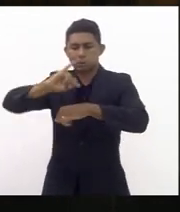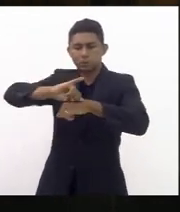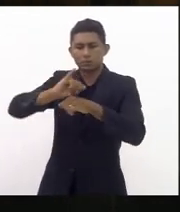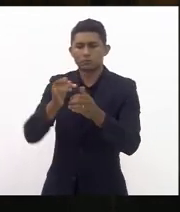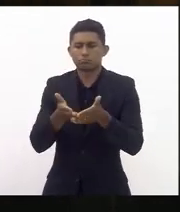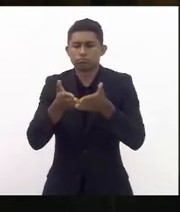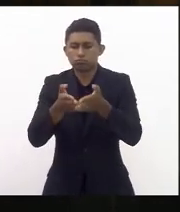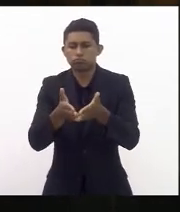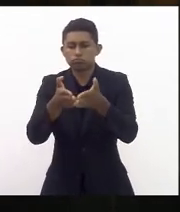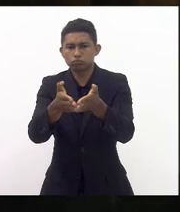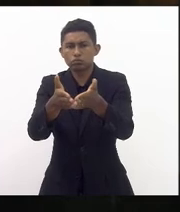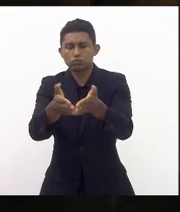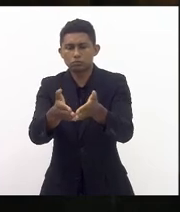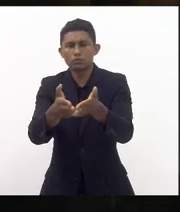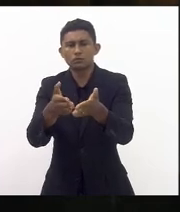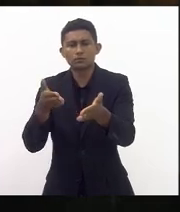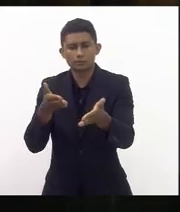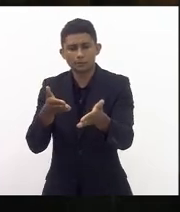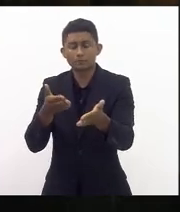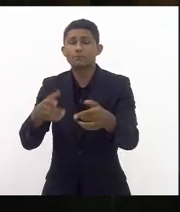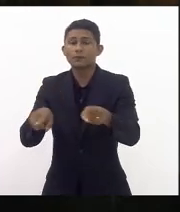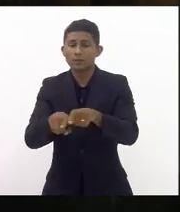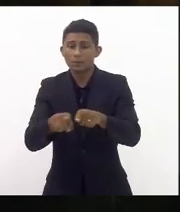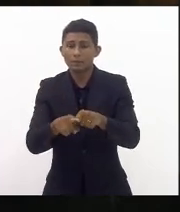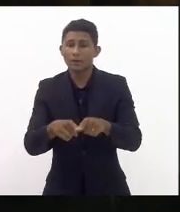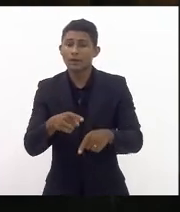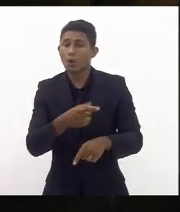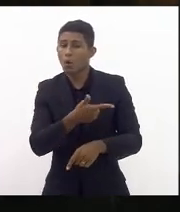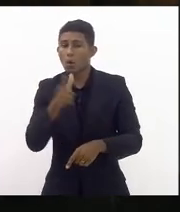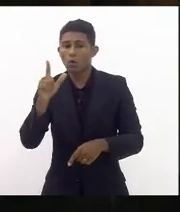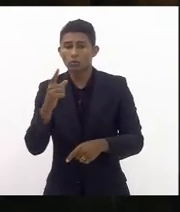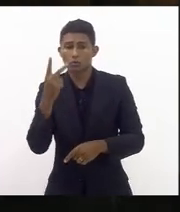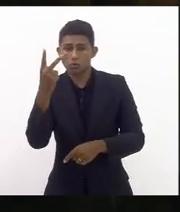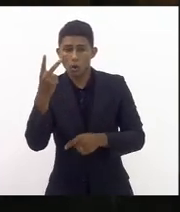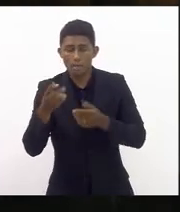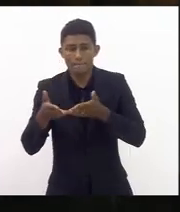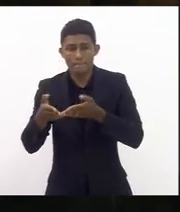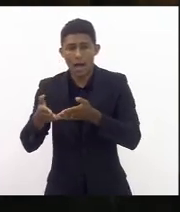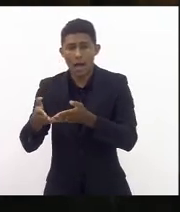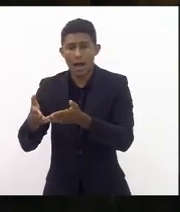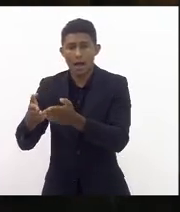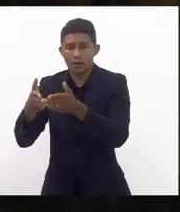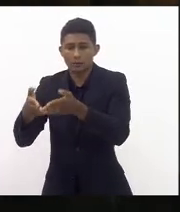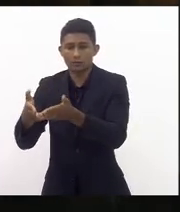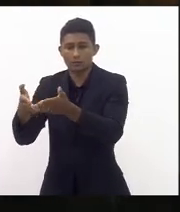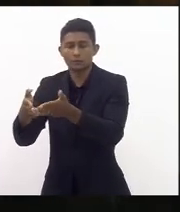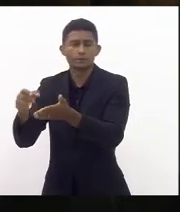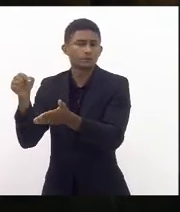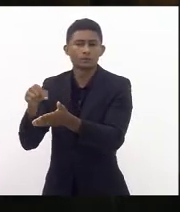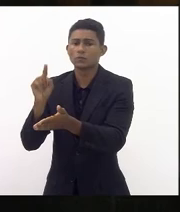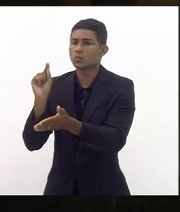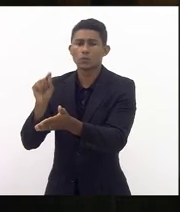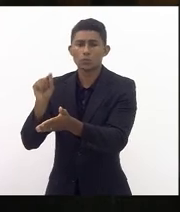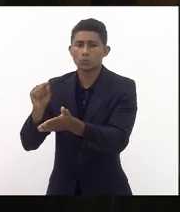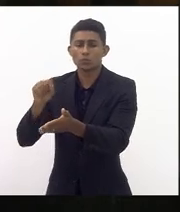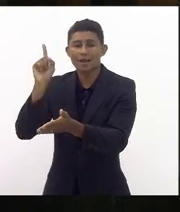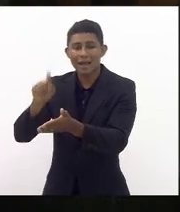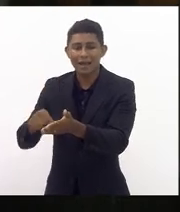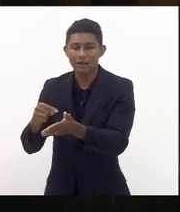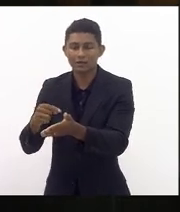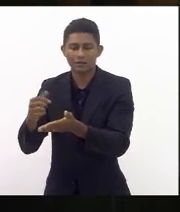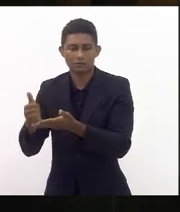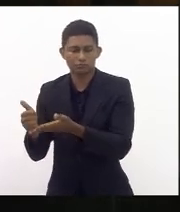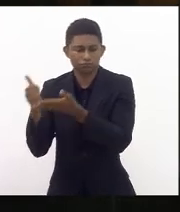e mais 2 embarcações que fazem a requalificação e a